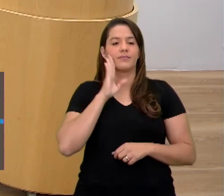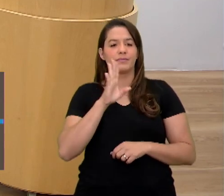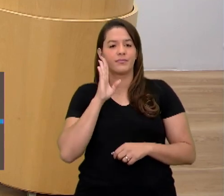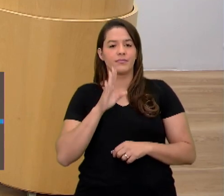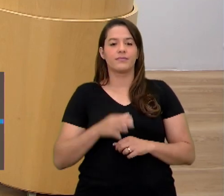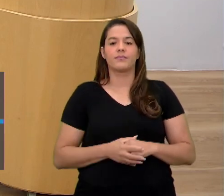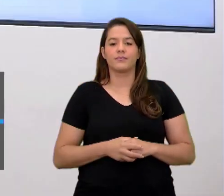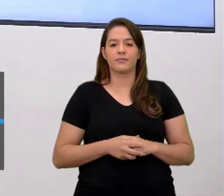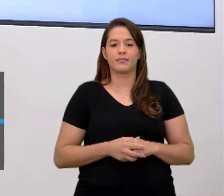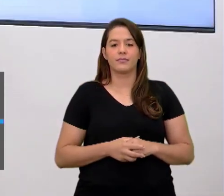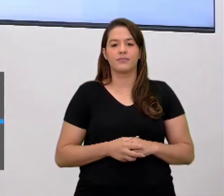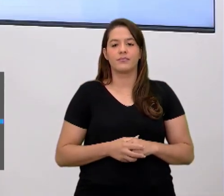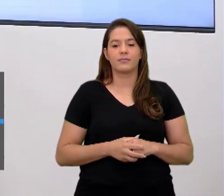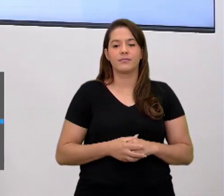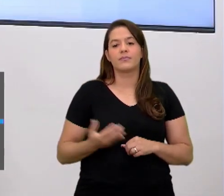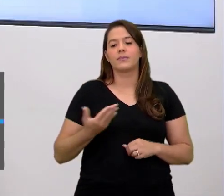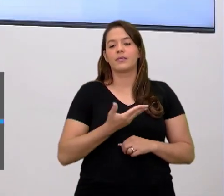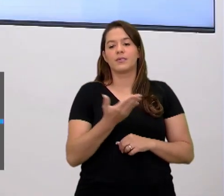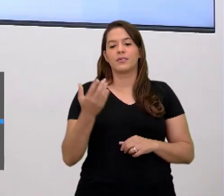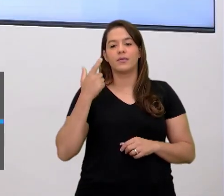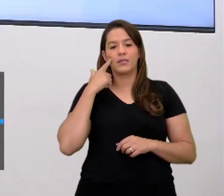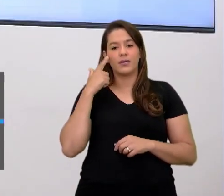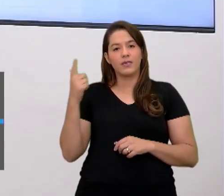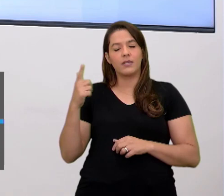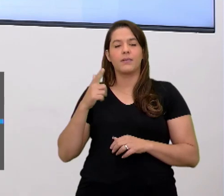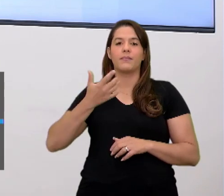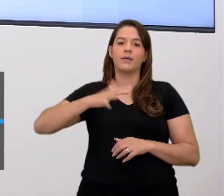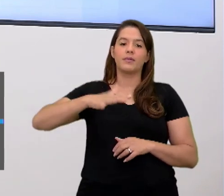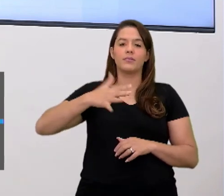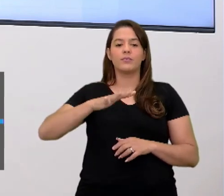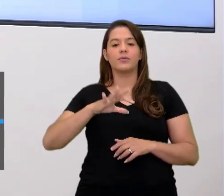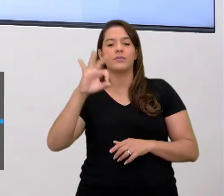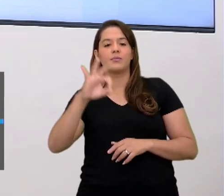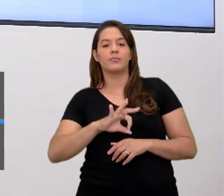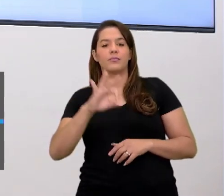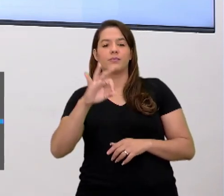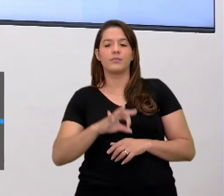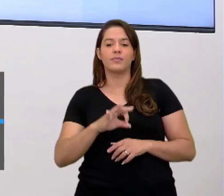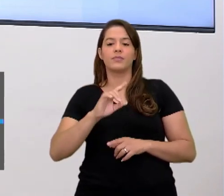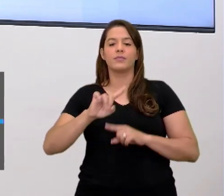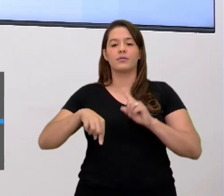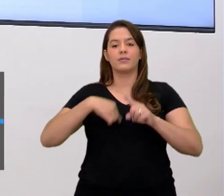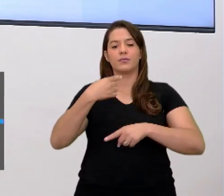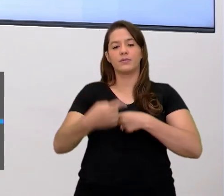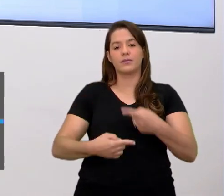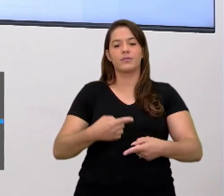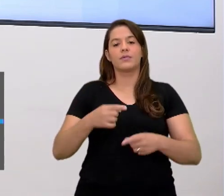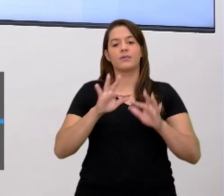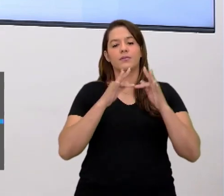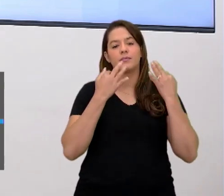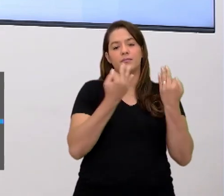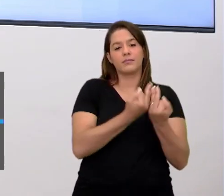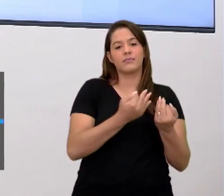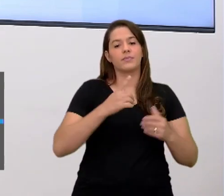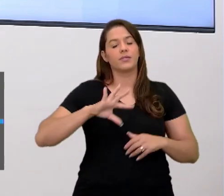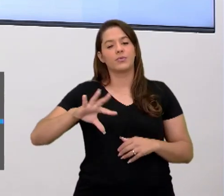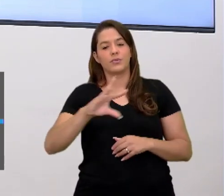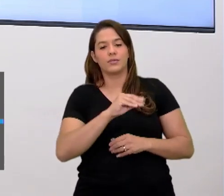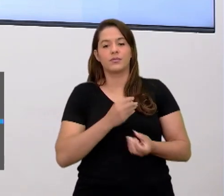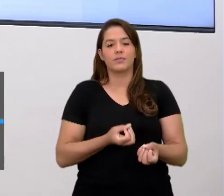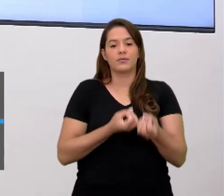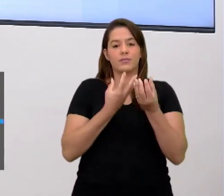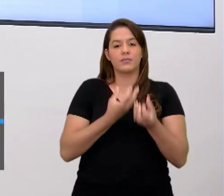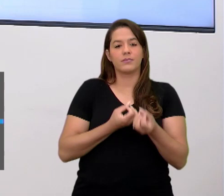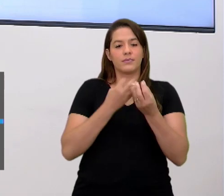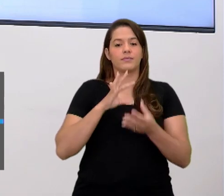Porque aqui ele vai indicar o índice, né? O índice de ocupados, de pessoas ocupadas lá na família Ribeiro. Tudo isso aí, todas as informações, elas